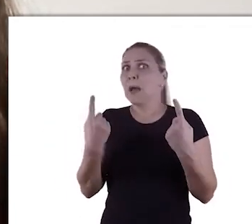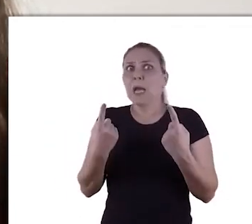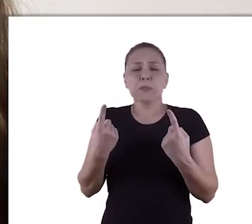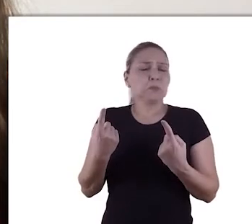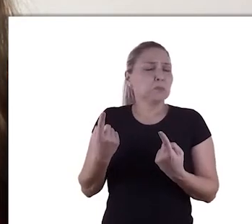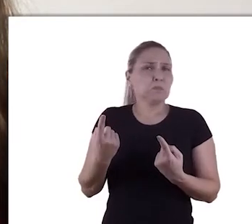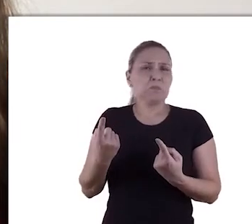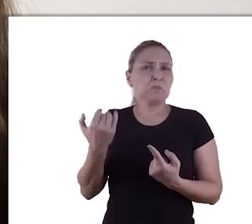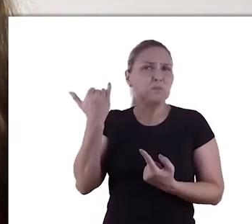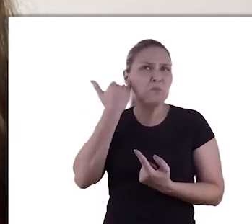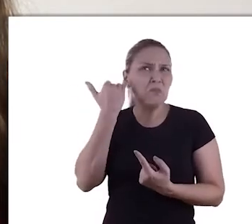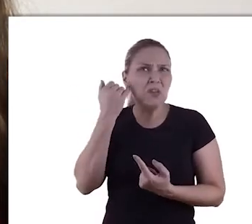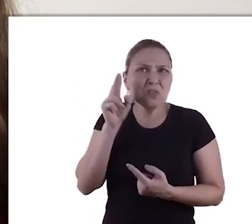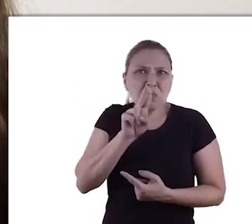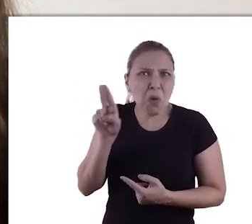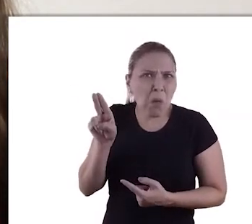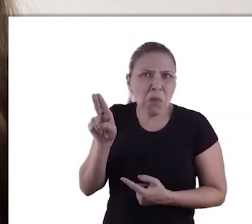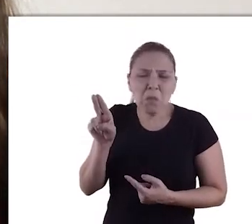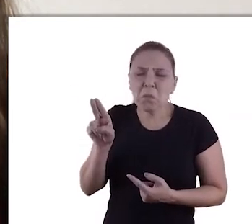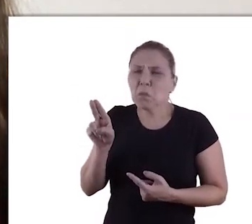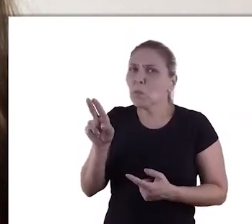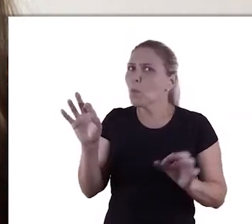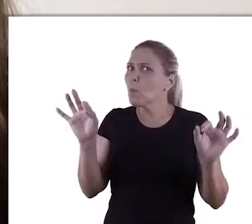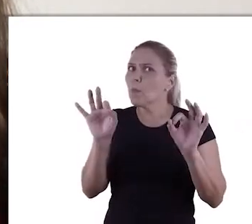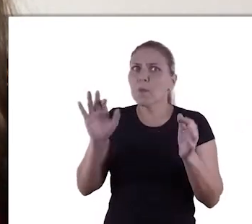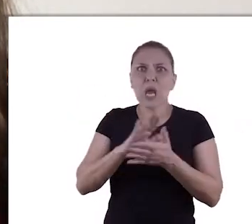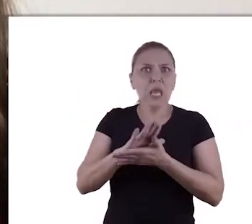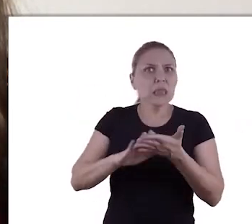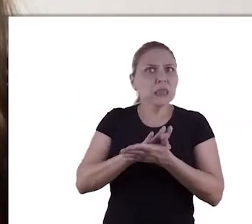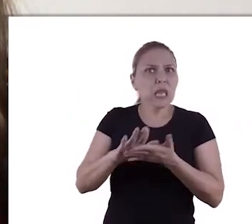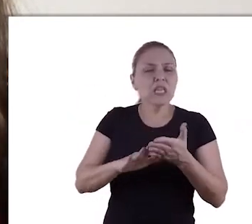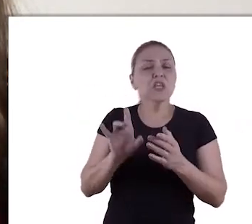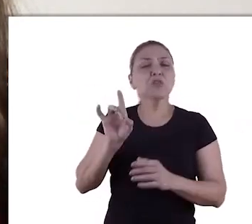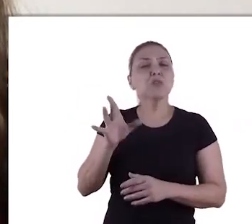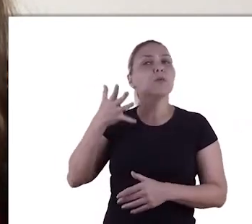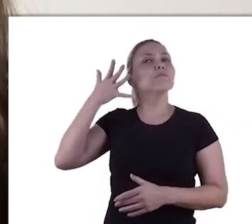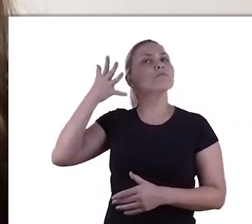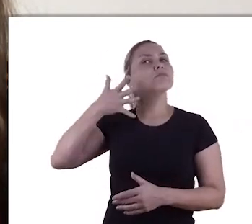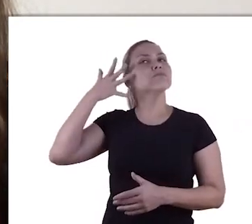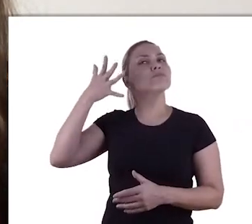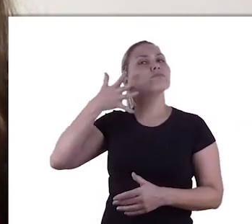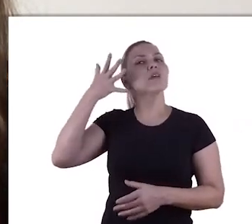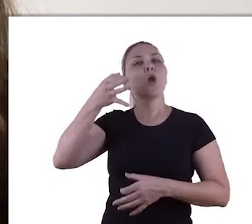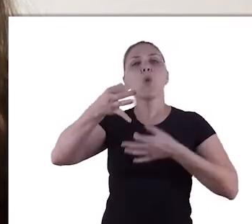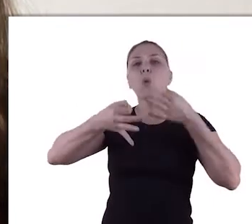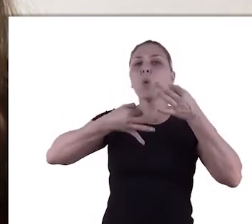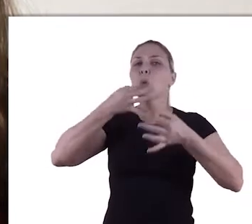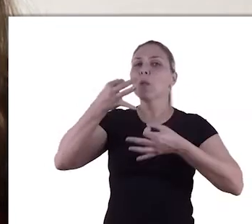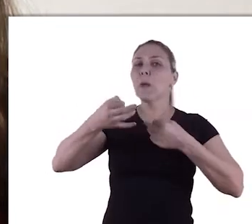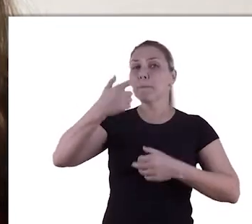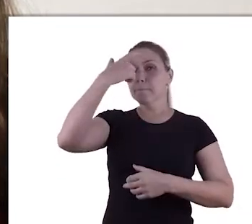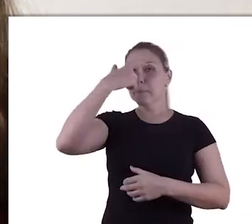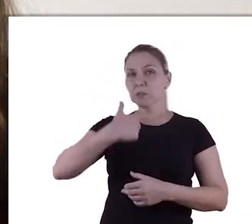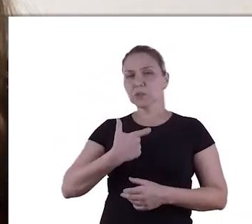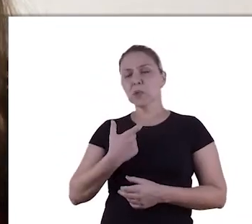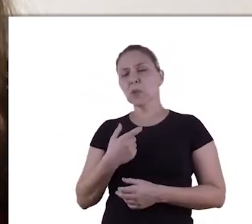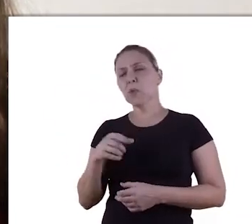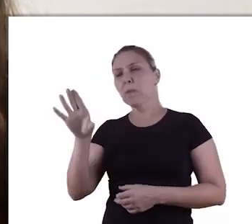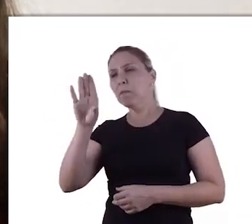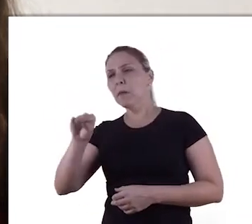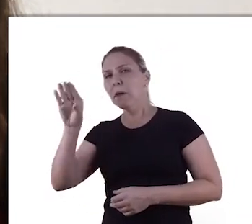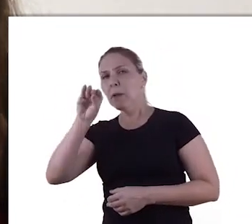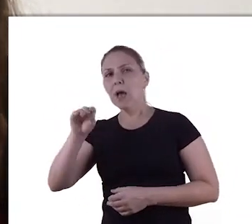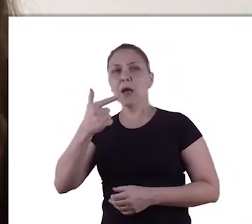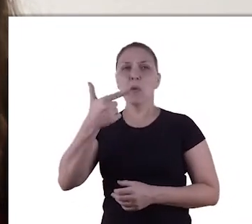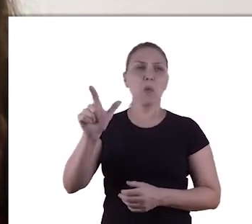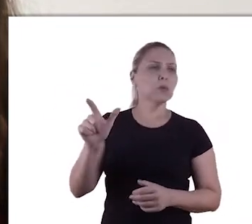Mas em nenhum momento era dito, apenas era o depoimento das pessoas. A pessoa falava um pouquinho, depois